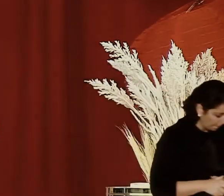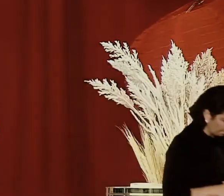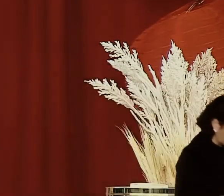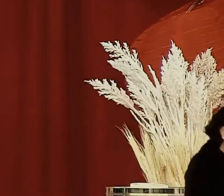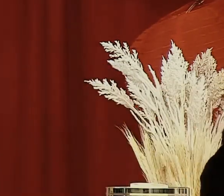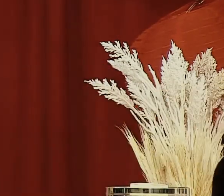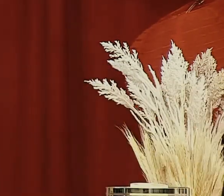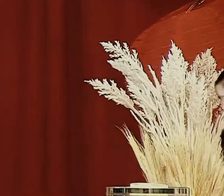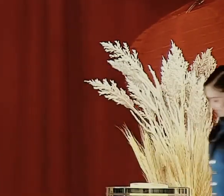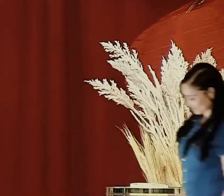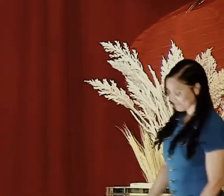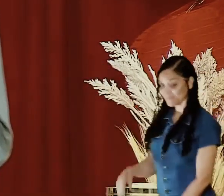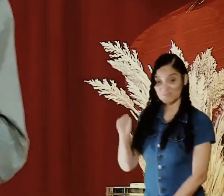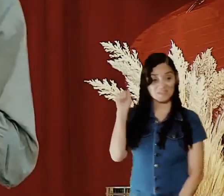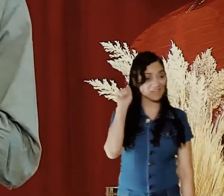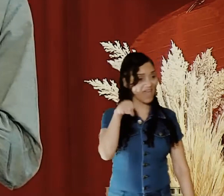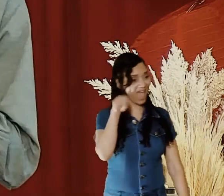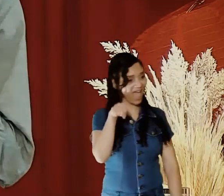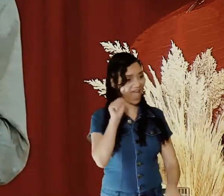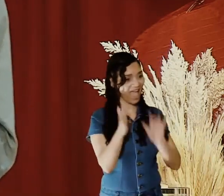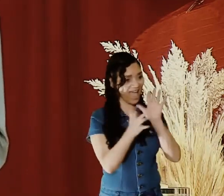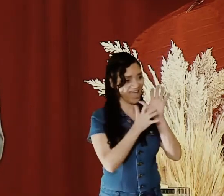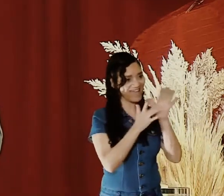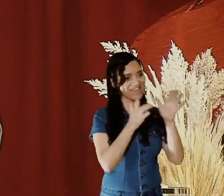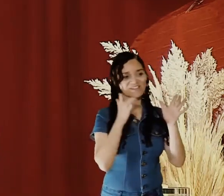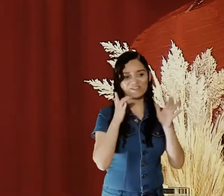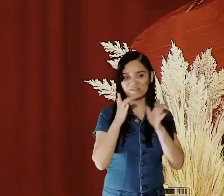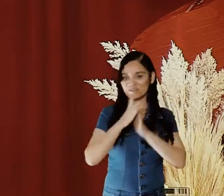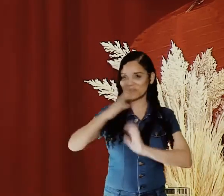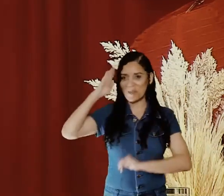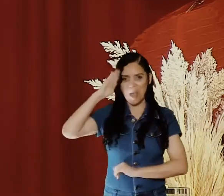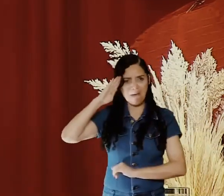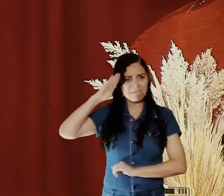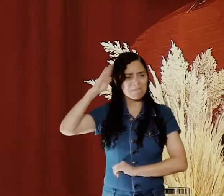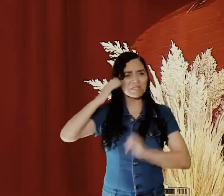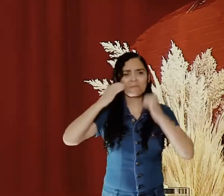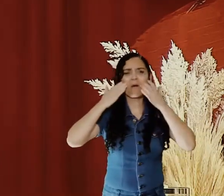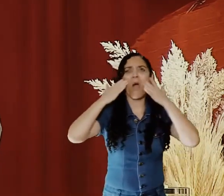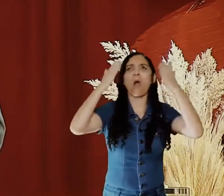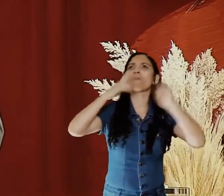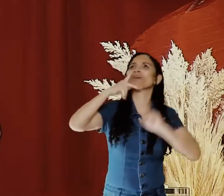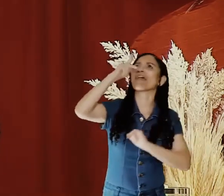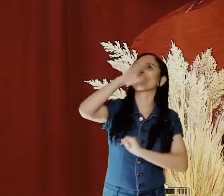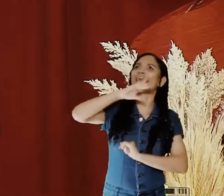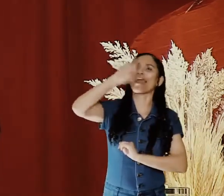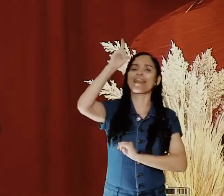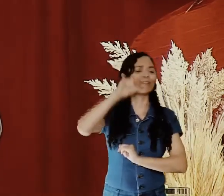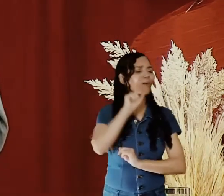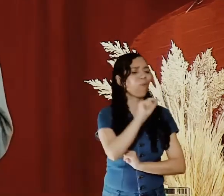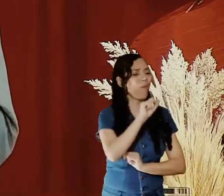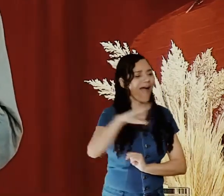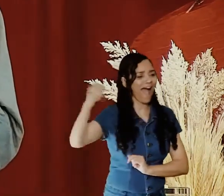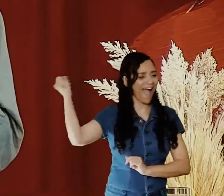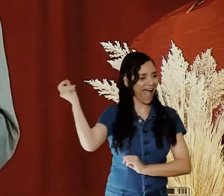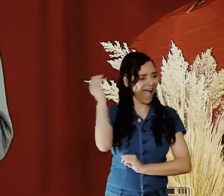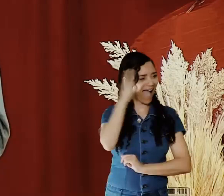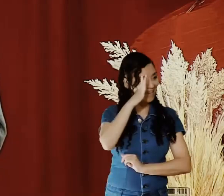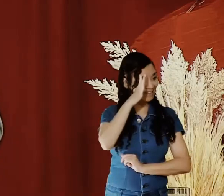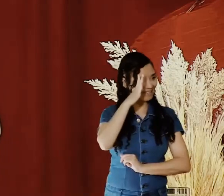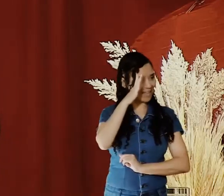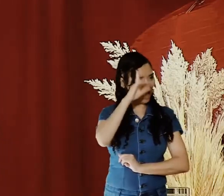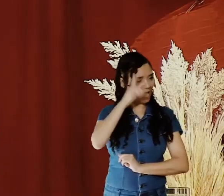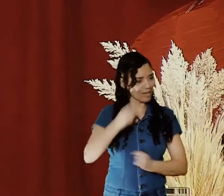Sim, o Messias é a maior demonstração da graça imerecida dada a Deus aos